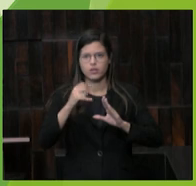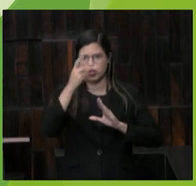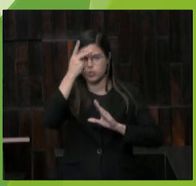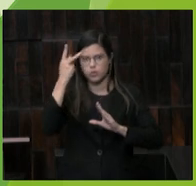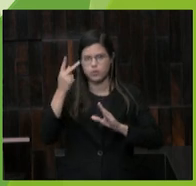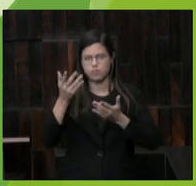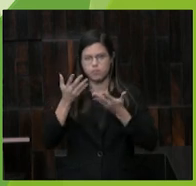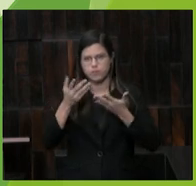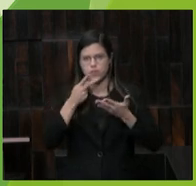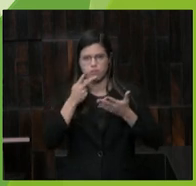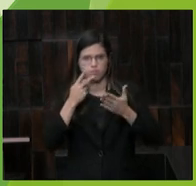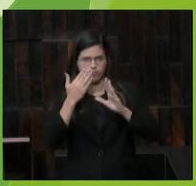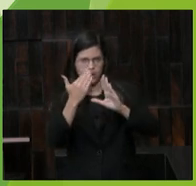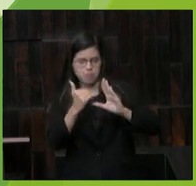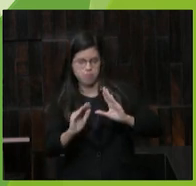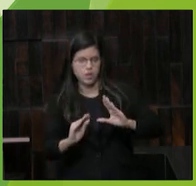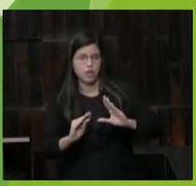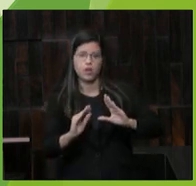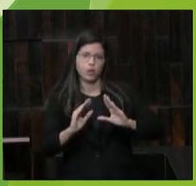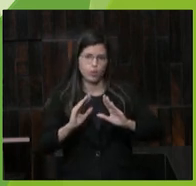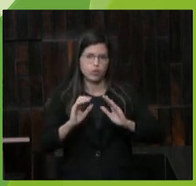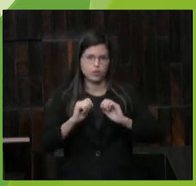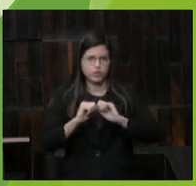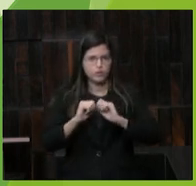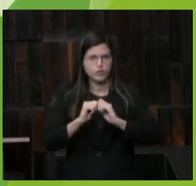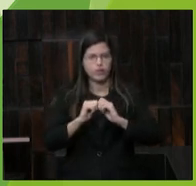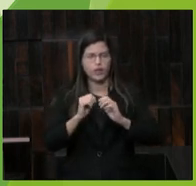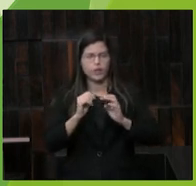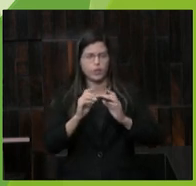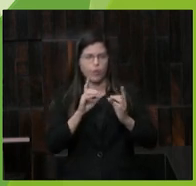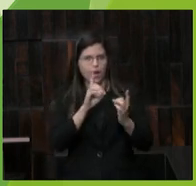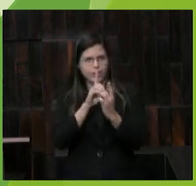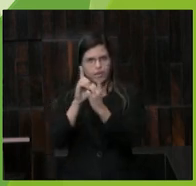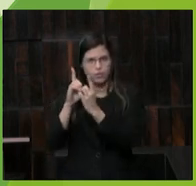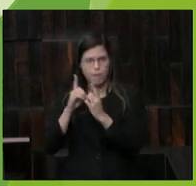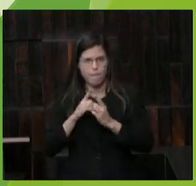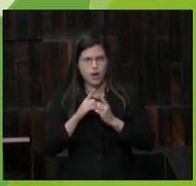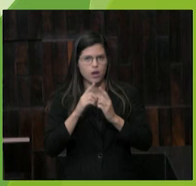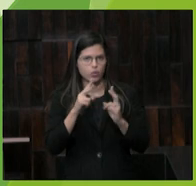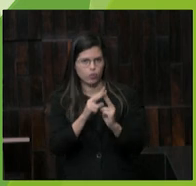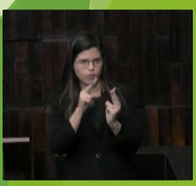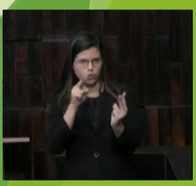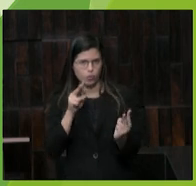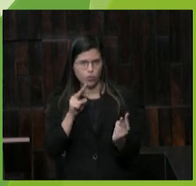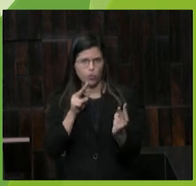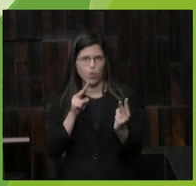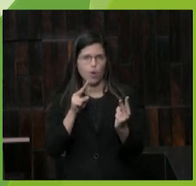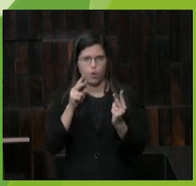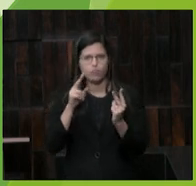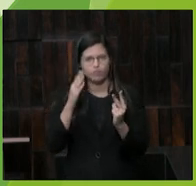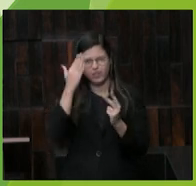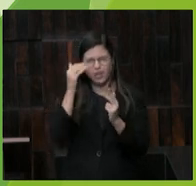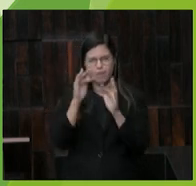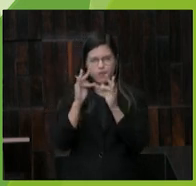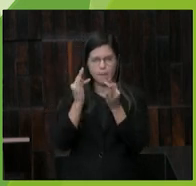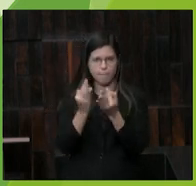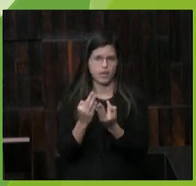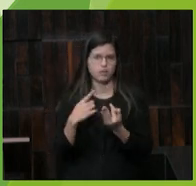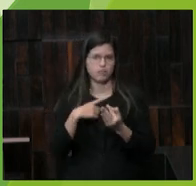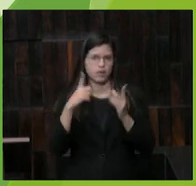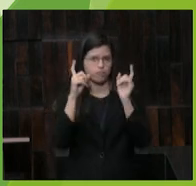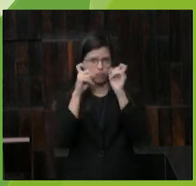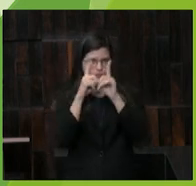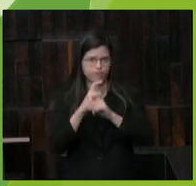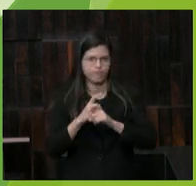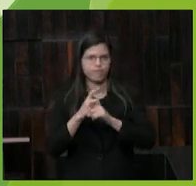e-mail. A gente também tem feito bastante atendimento remoto, que a gente sabe que as famílias têm muitas dificuldades de comparecer presencialmente